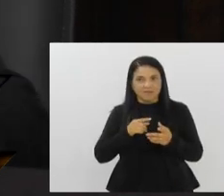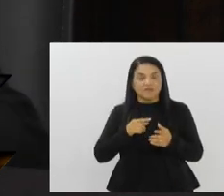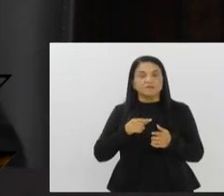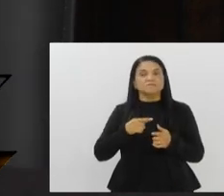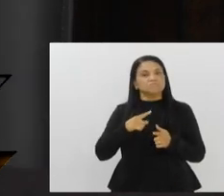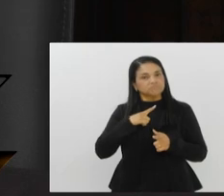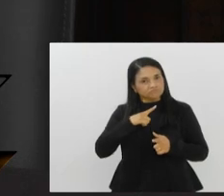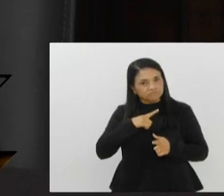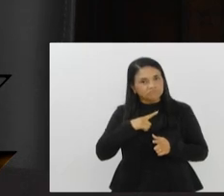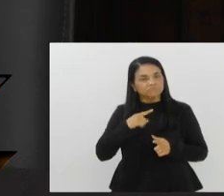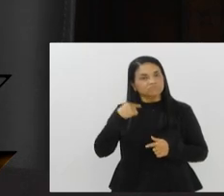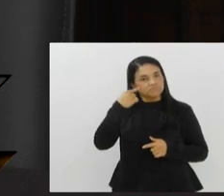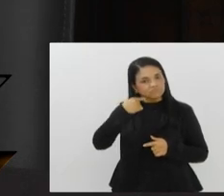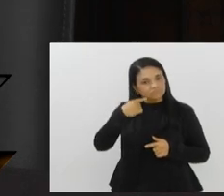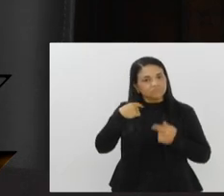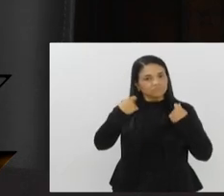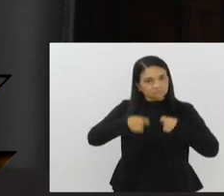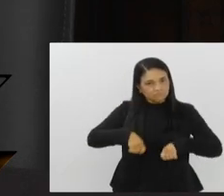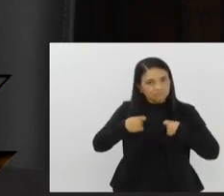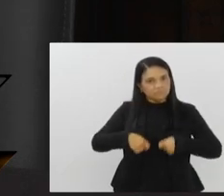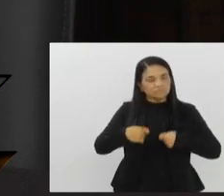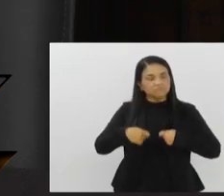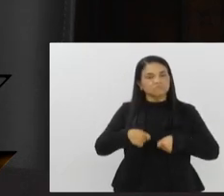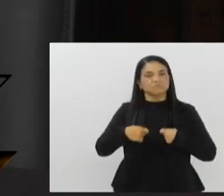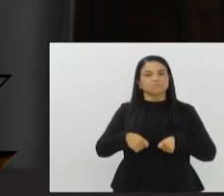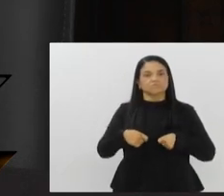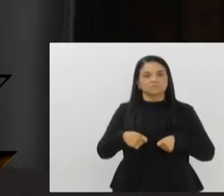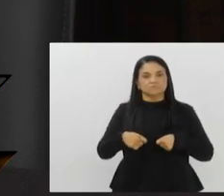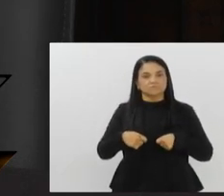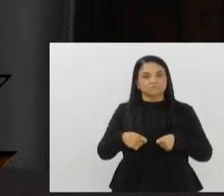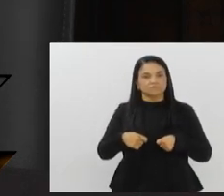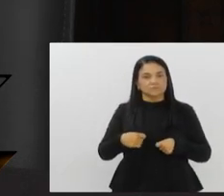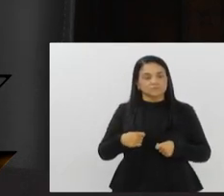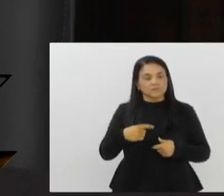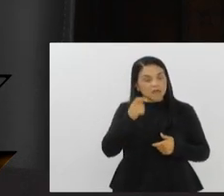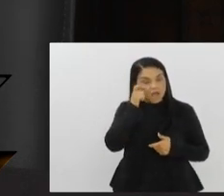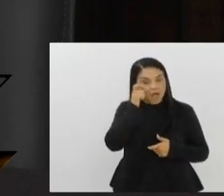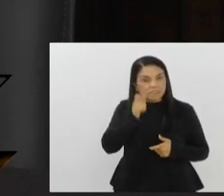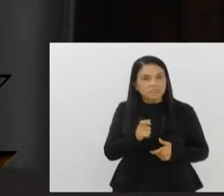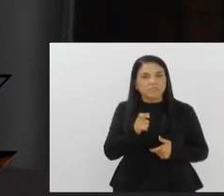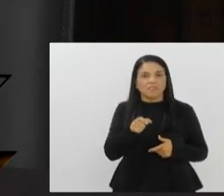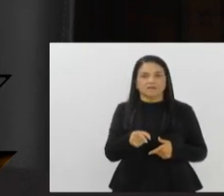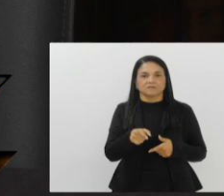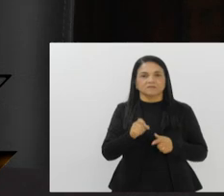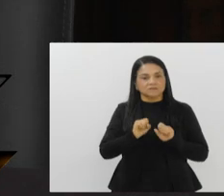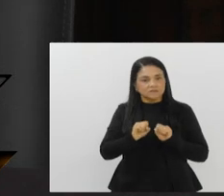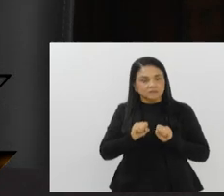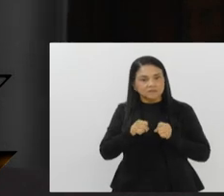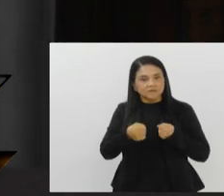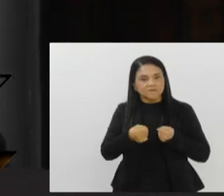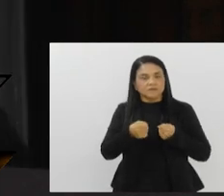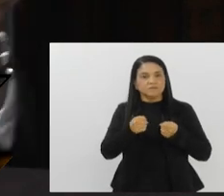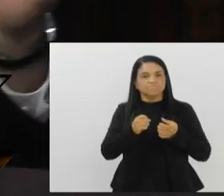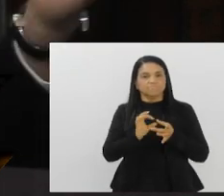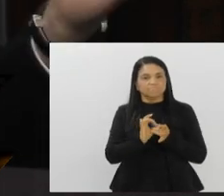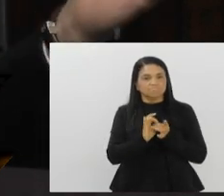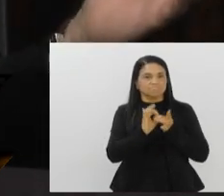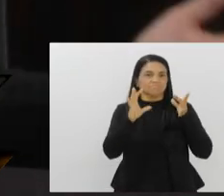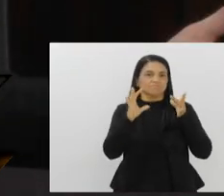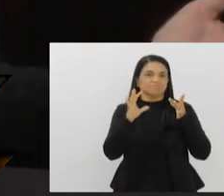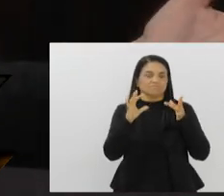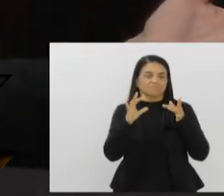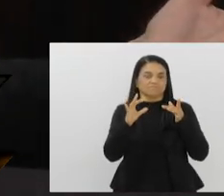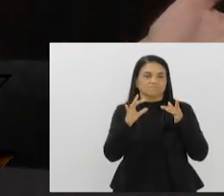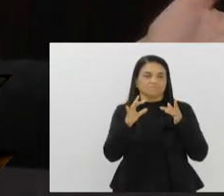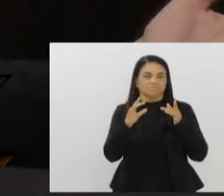tenhamos novamente a necessidade de estarmos sempre firmes e atentos na defesa dos pilares Democráticos